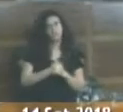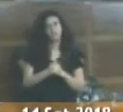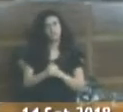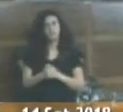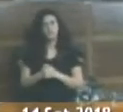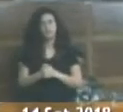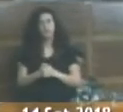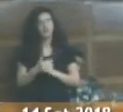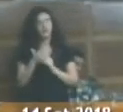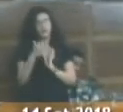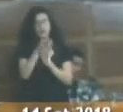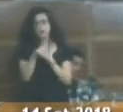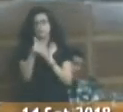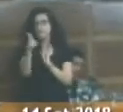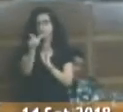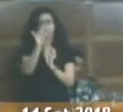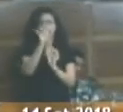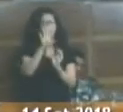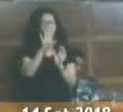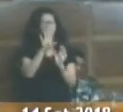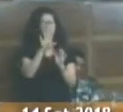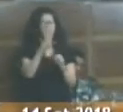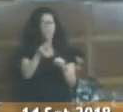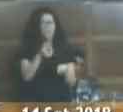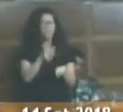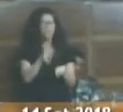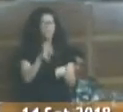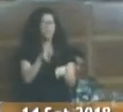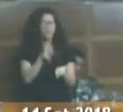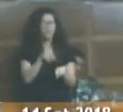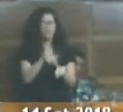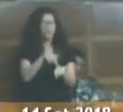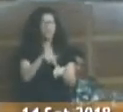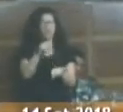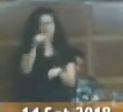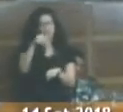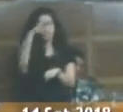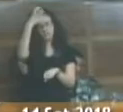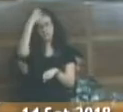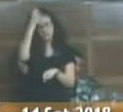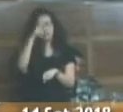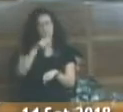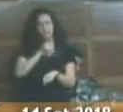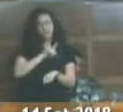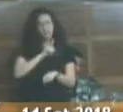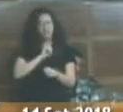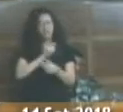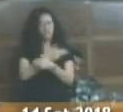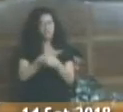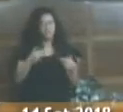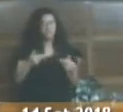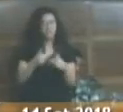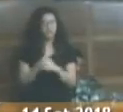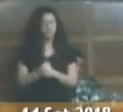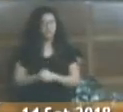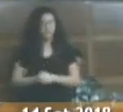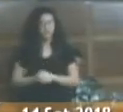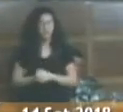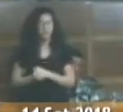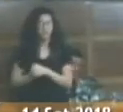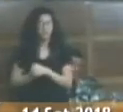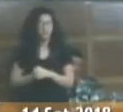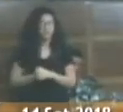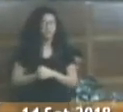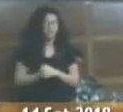restante só pedra. Aqui em Angra nós temos Dentista, Butinas, Cataguases, Lagoa Azul, Abraão, entre